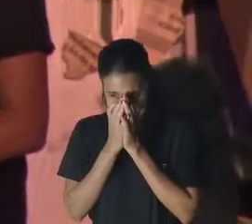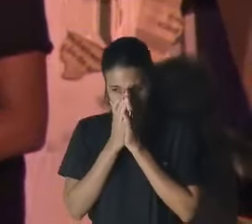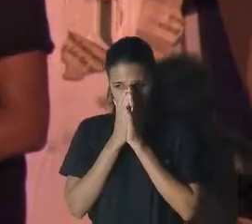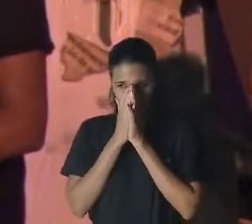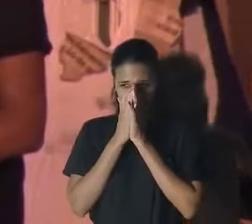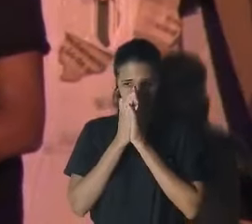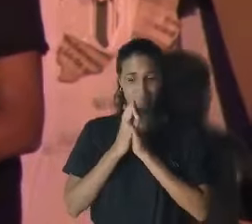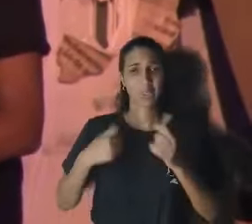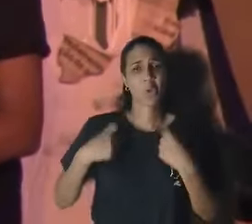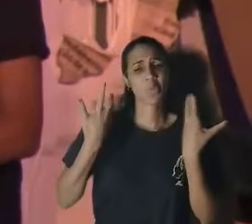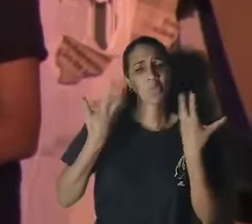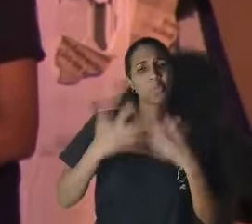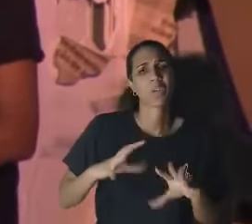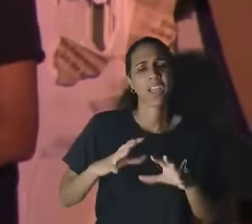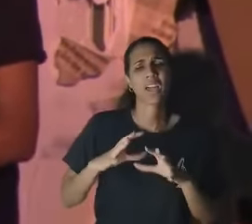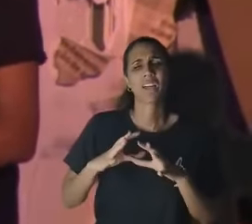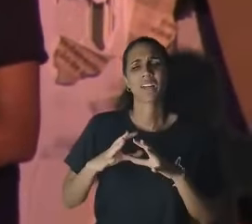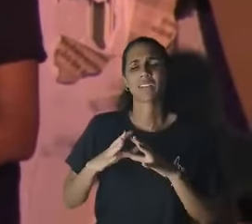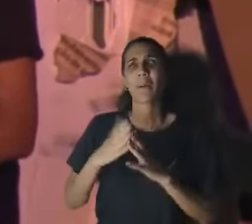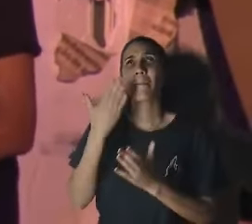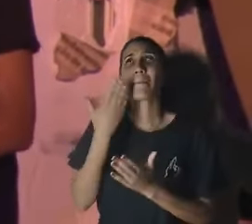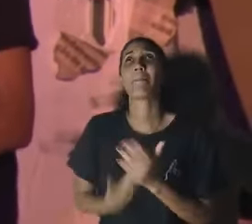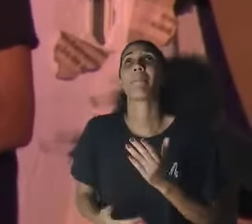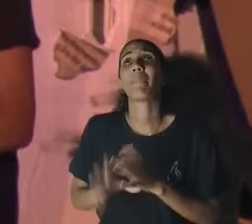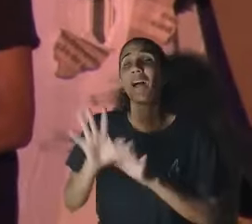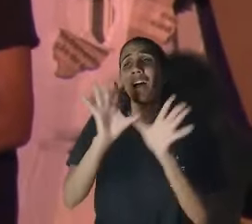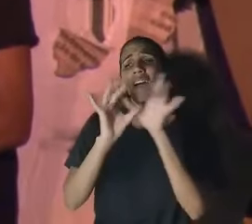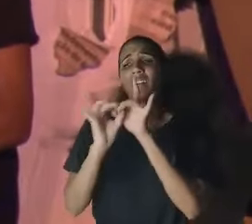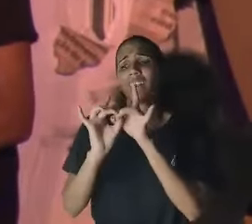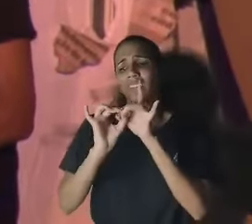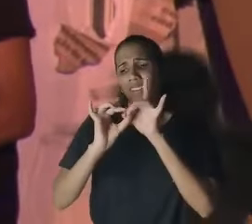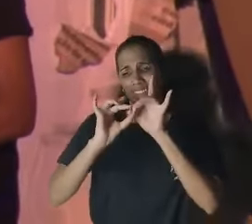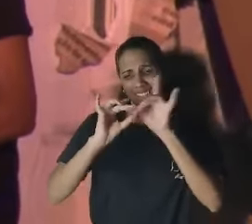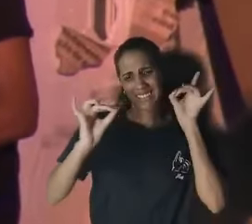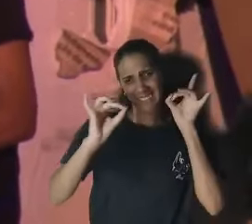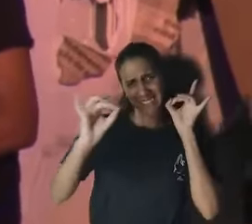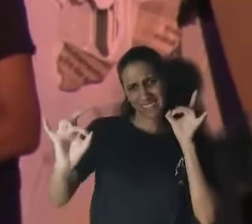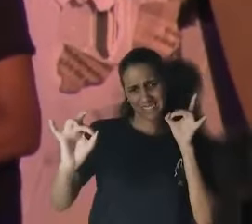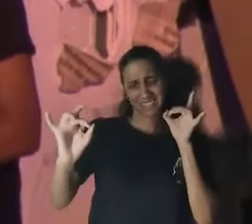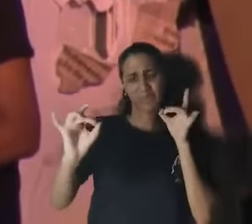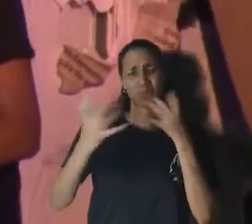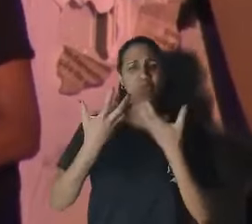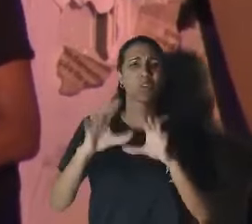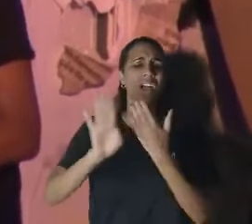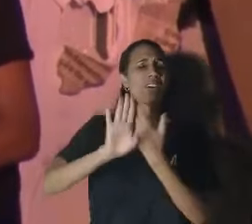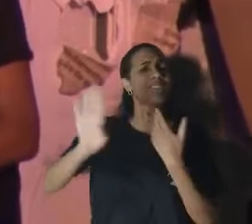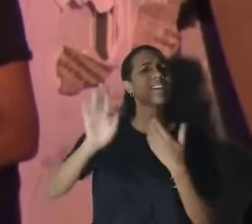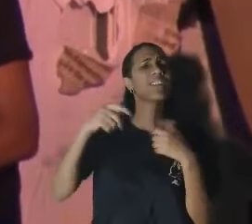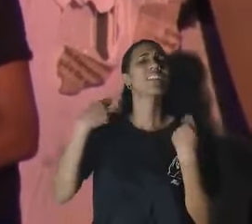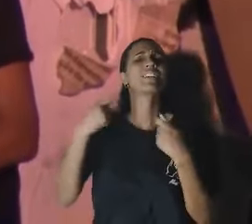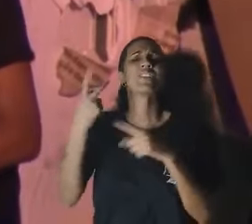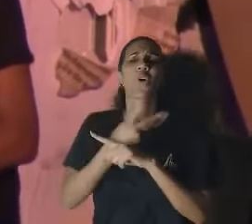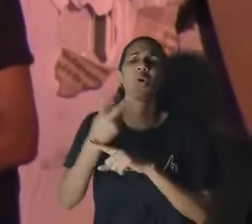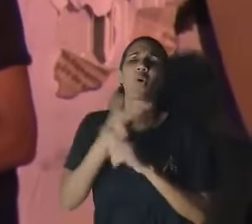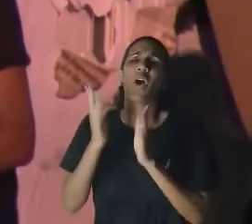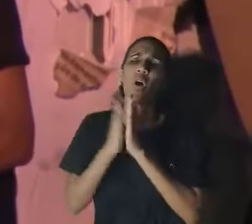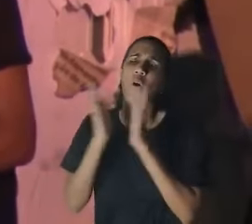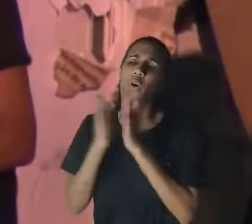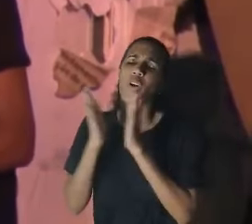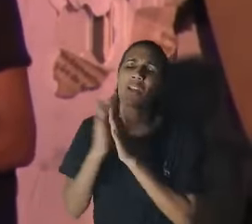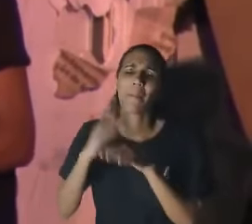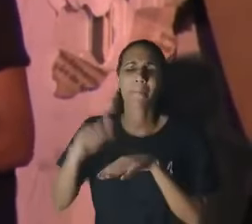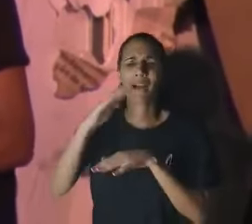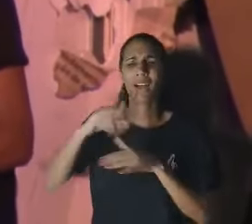Eu não quero perder a sua presença. Eu preciso te buscar mais. Orar